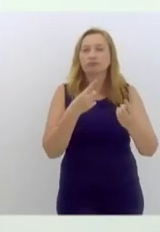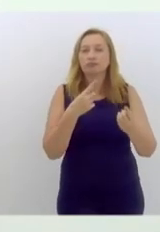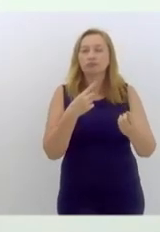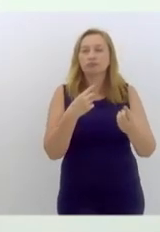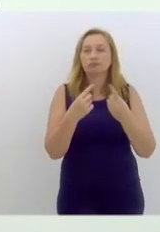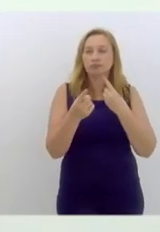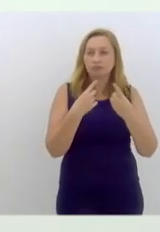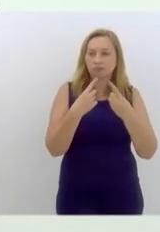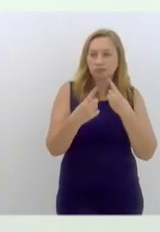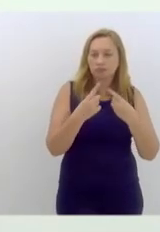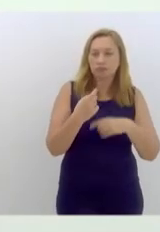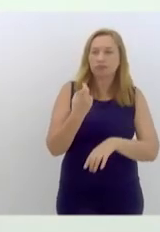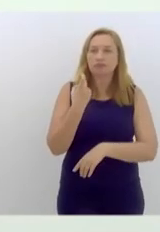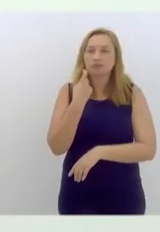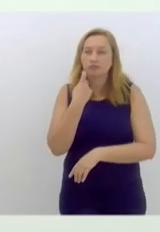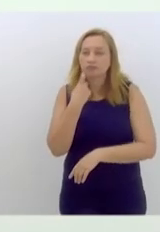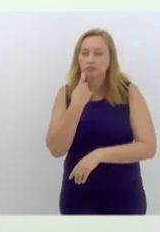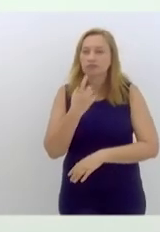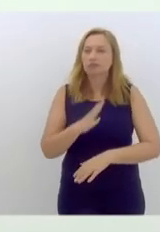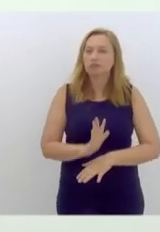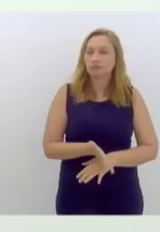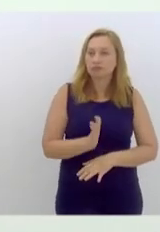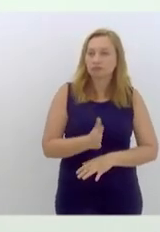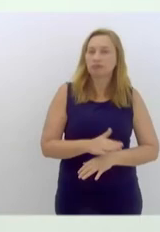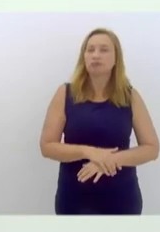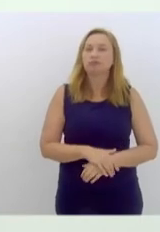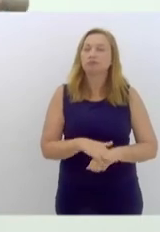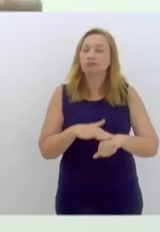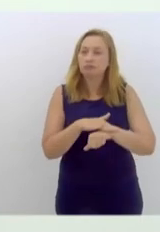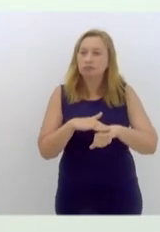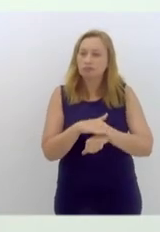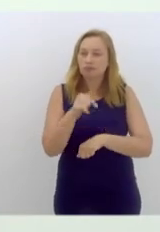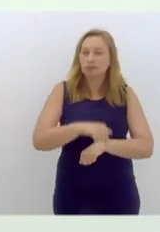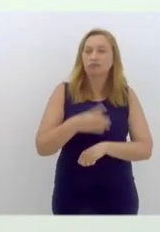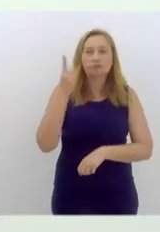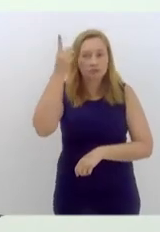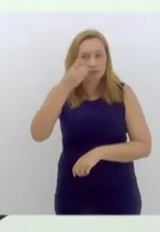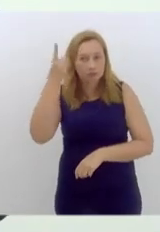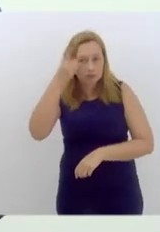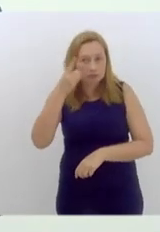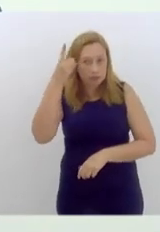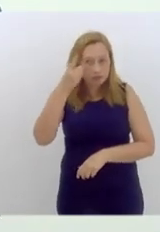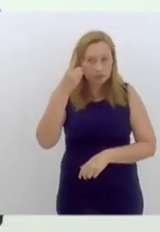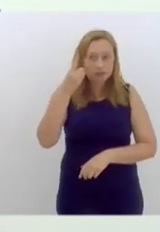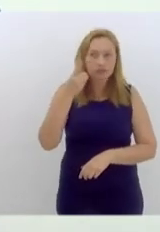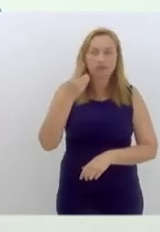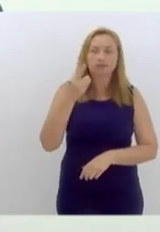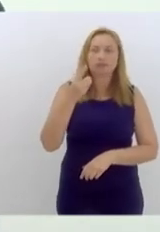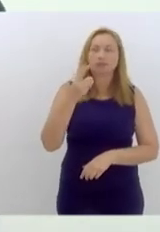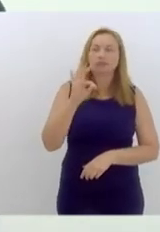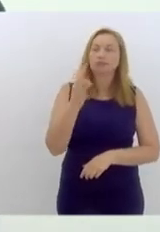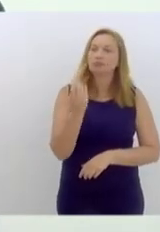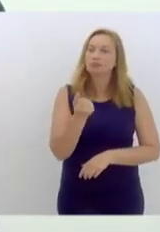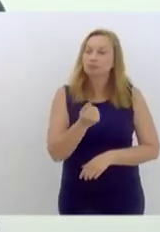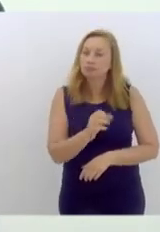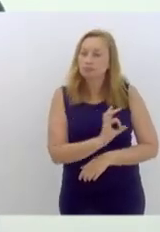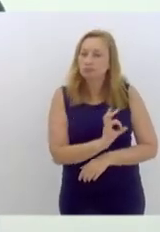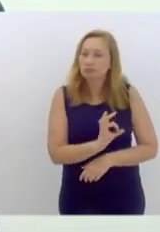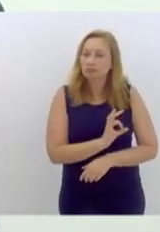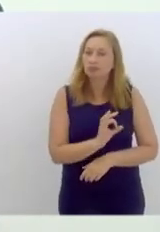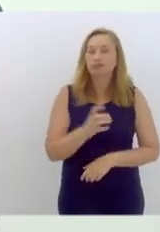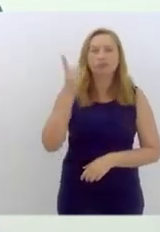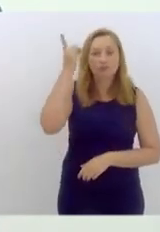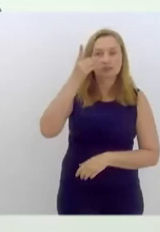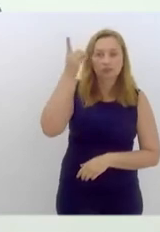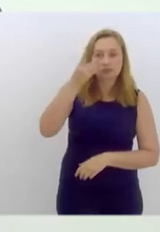sexta-feira, já um pouco mais adiantada. Mas a gente conversava aqui, deputada Marta Rocha, deputado Luiz Paulo, se a gente não consegue avançar nisso para